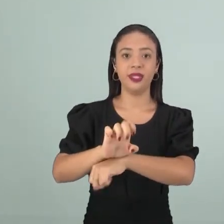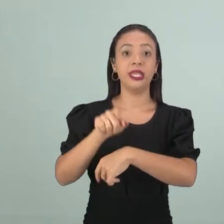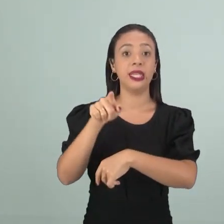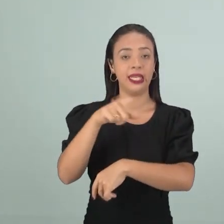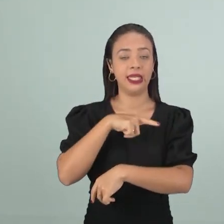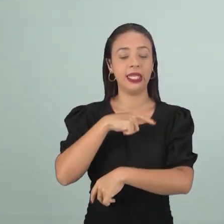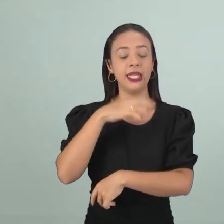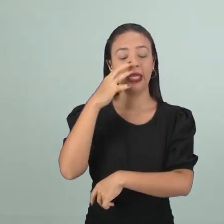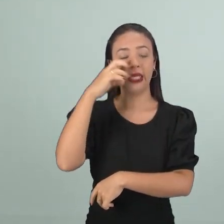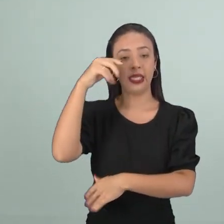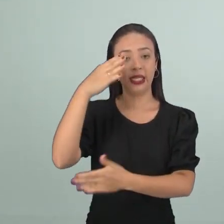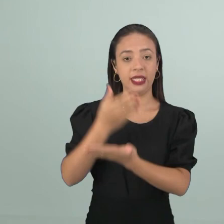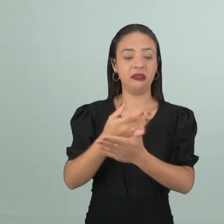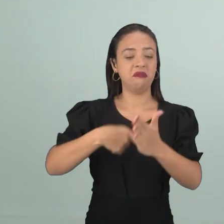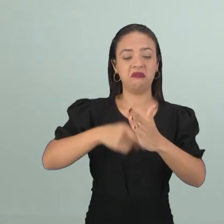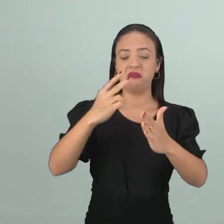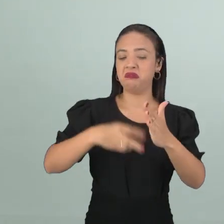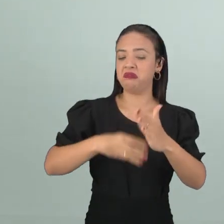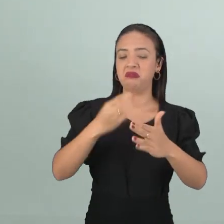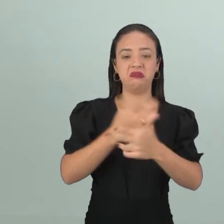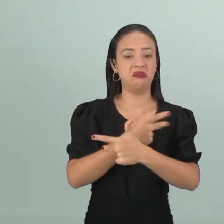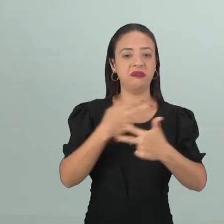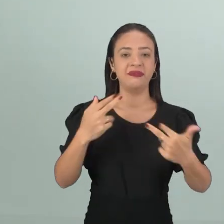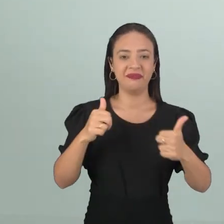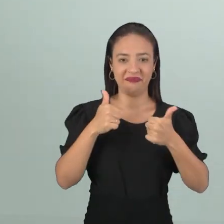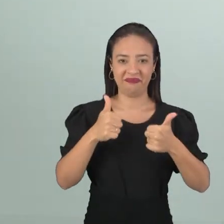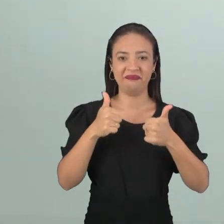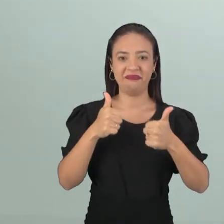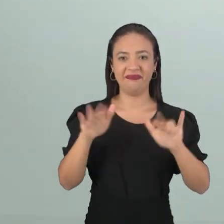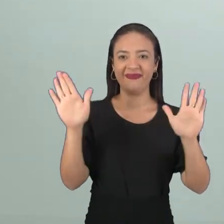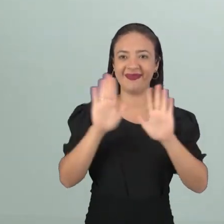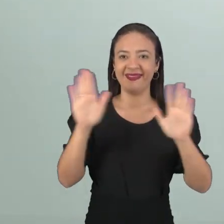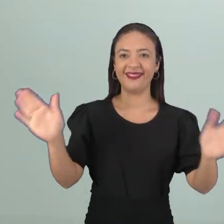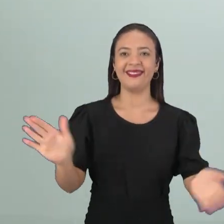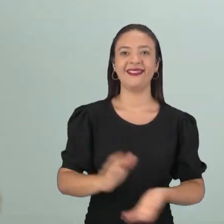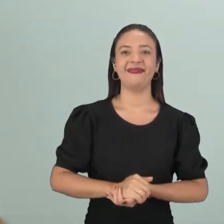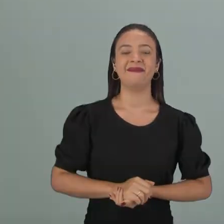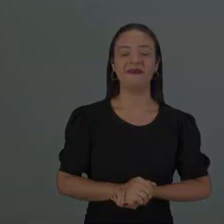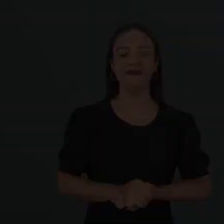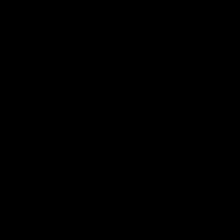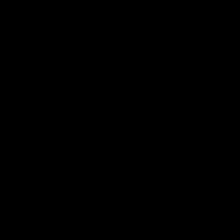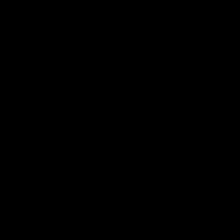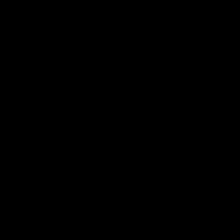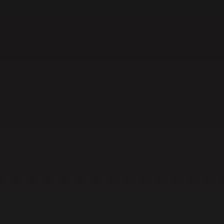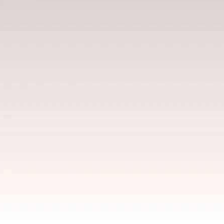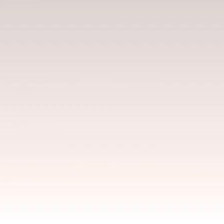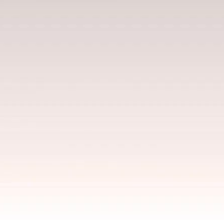vocês podem assistir essa aula quantas vezes vocês quiserem, tá bom? Tchau, tchau, até uma próxima.